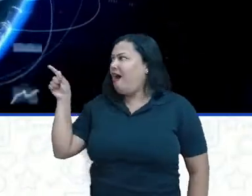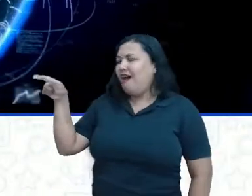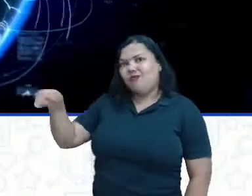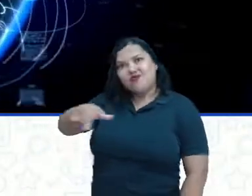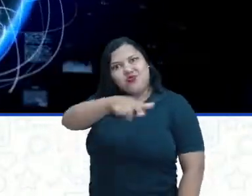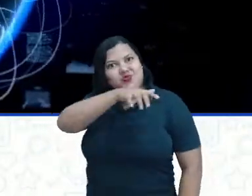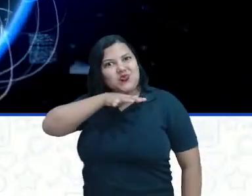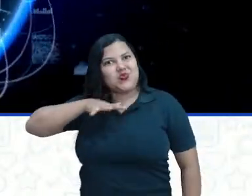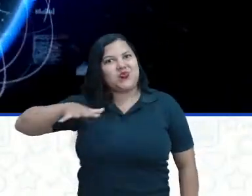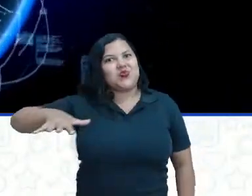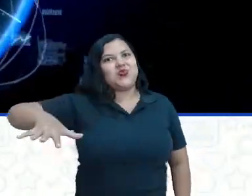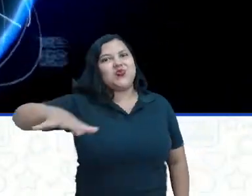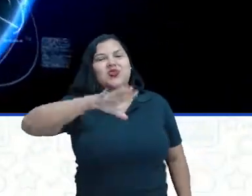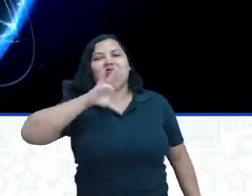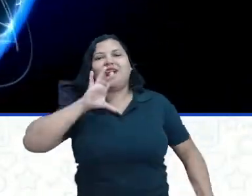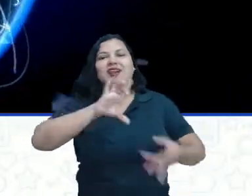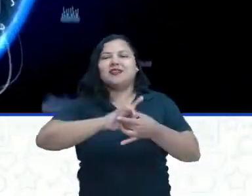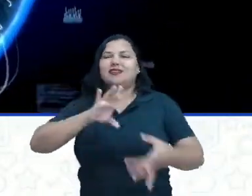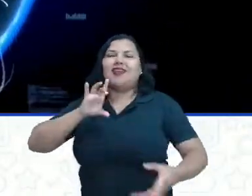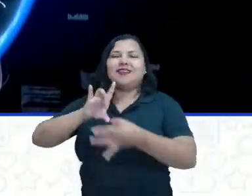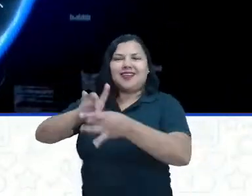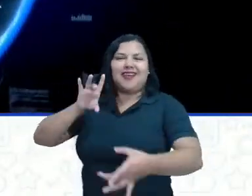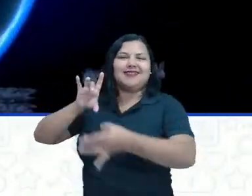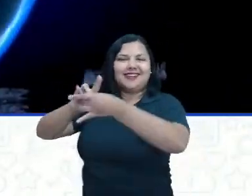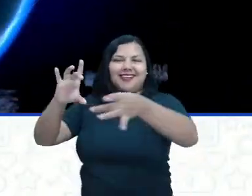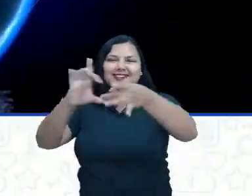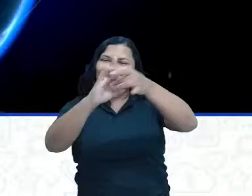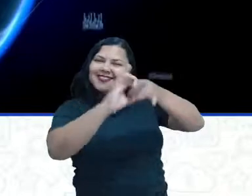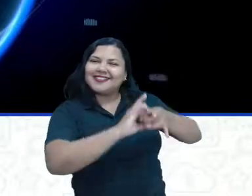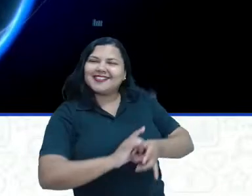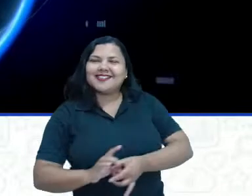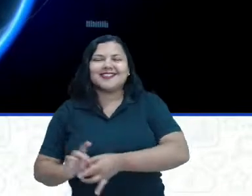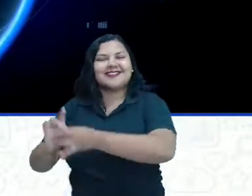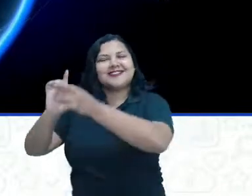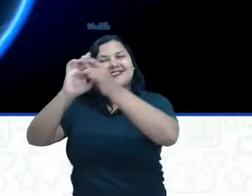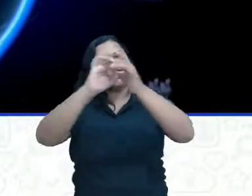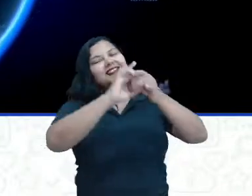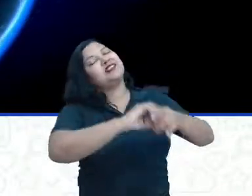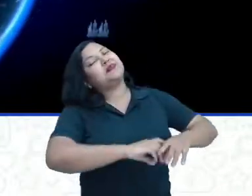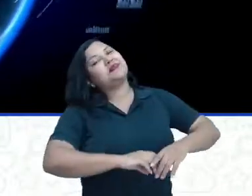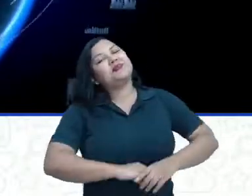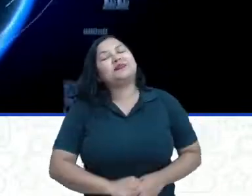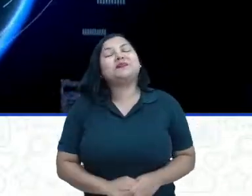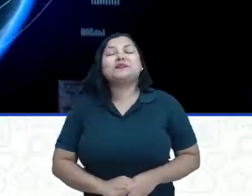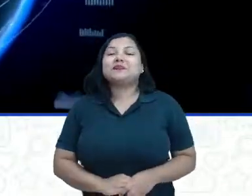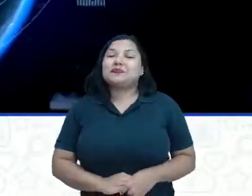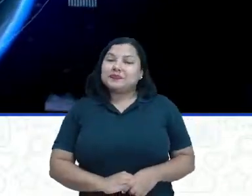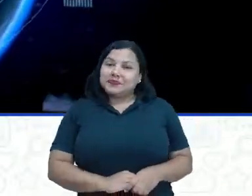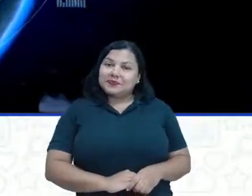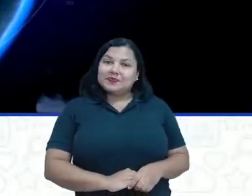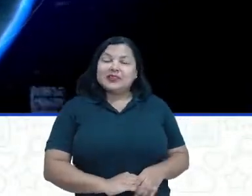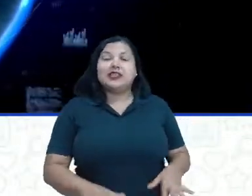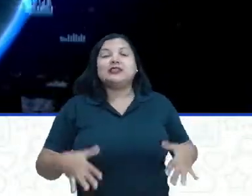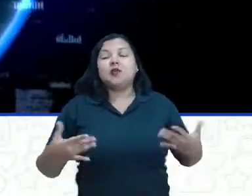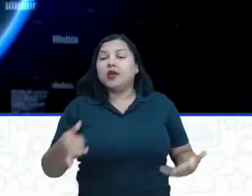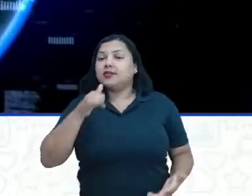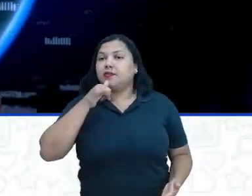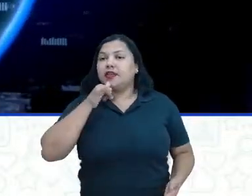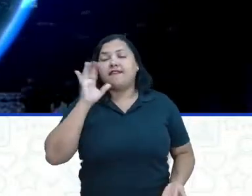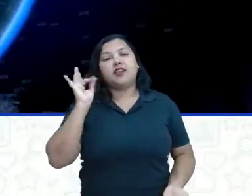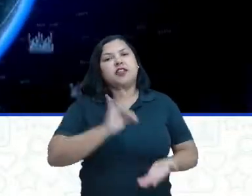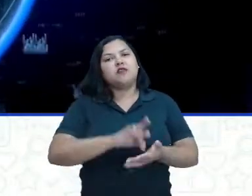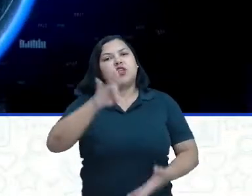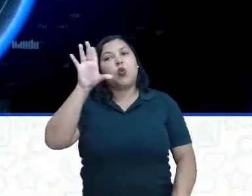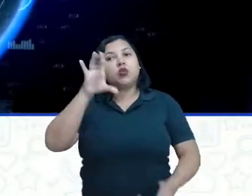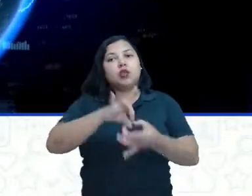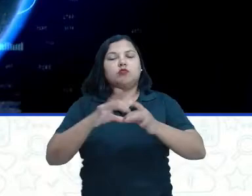e sei lá, até certo ponto egoísta, você está lá com o seu celular e está esquecendo os amigos, a família, né? Os colegas de trabalho, mas na verdade você está